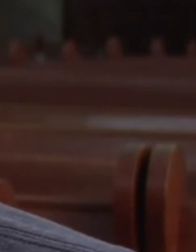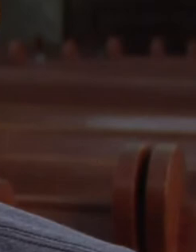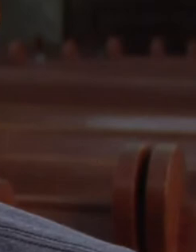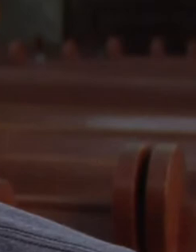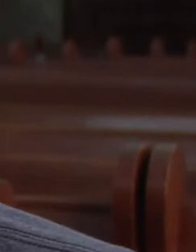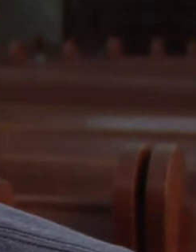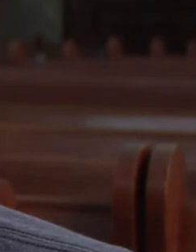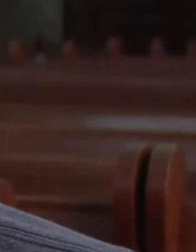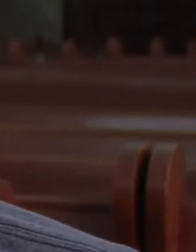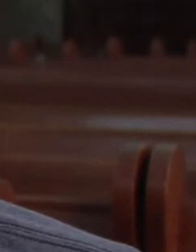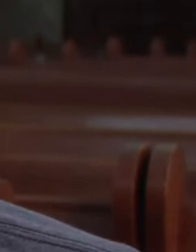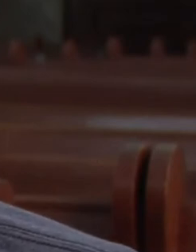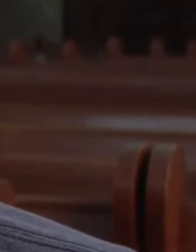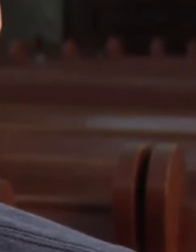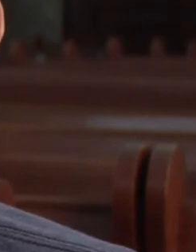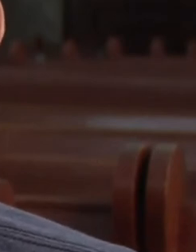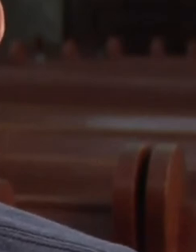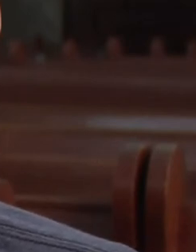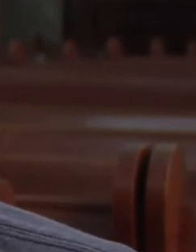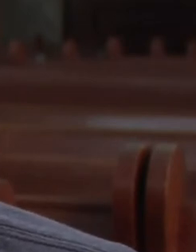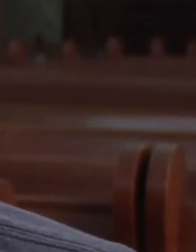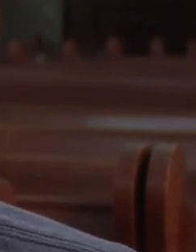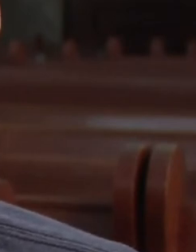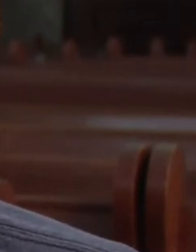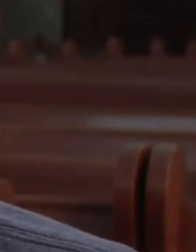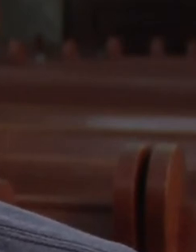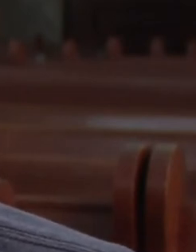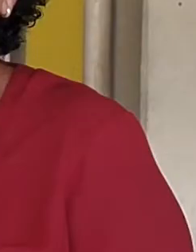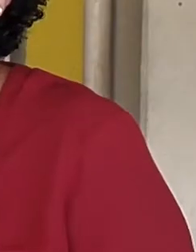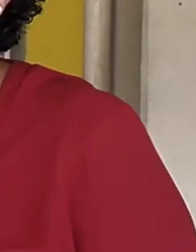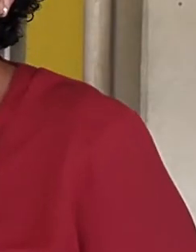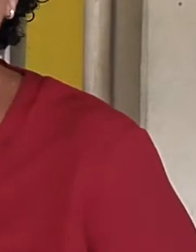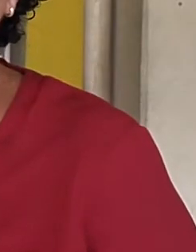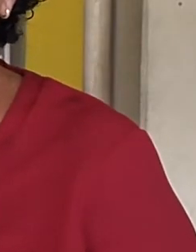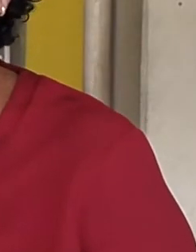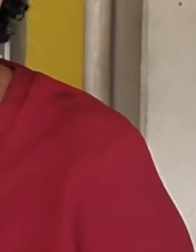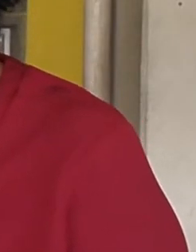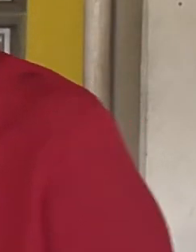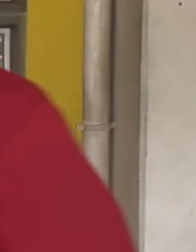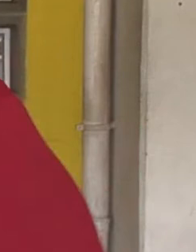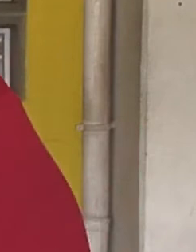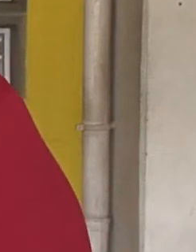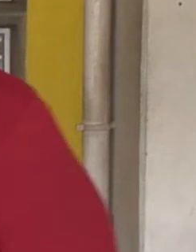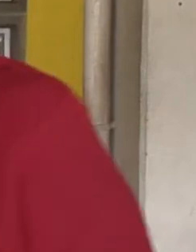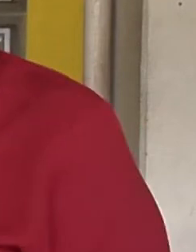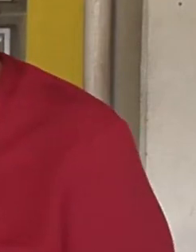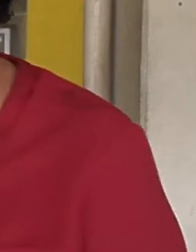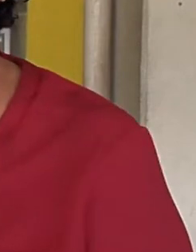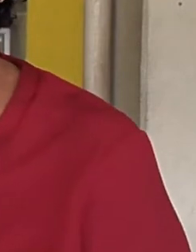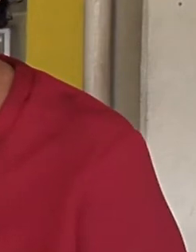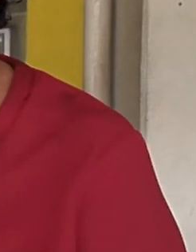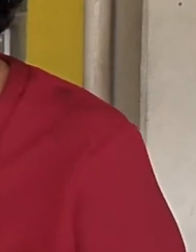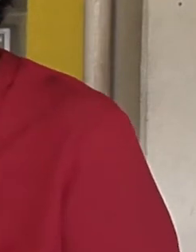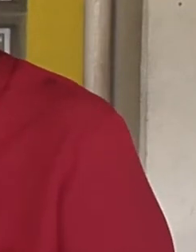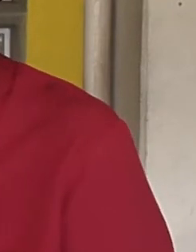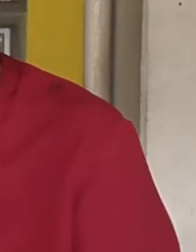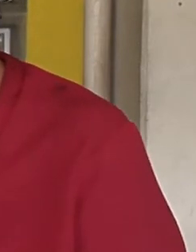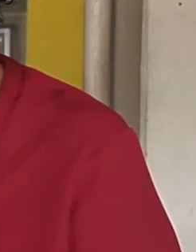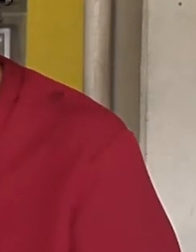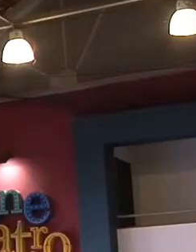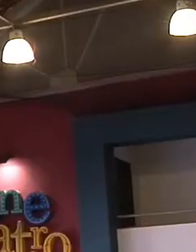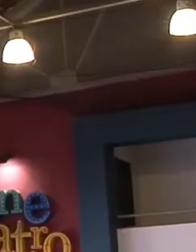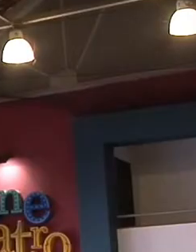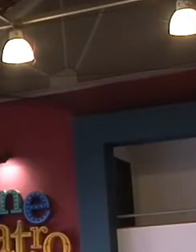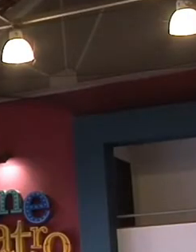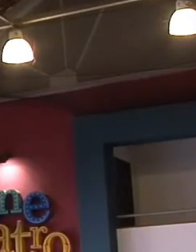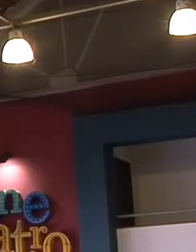4 batizados, 5 batizados. Porque a igreja está bonita, todo mundo quer fotografar, quer filmar. A única coisa que a comunidade hoje tem é isso aqui. É um